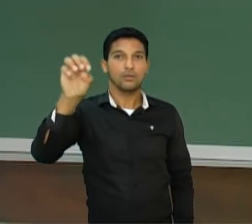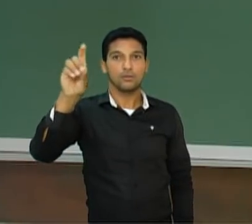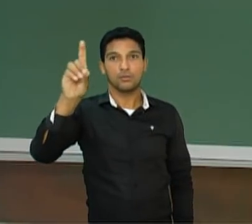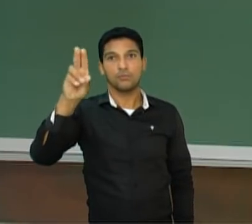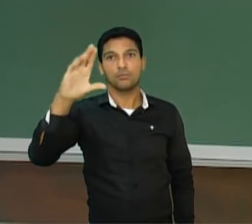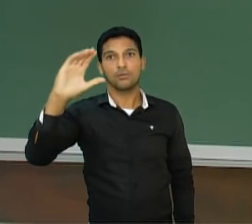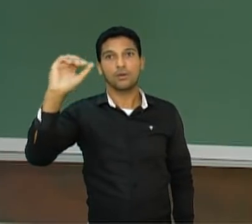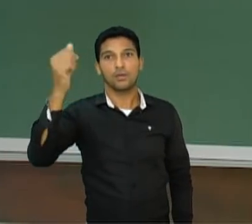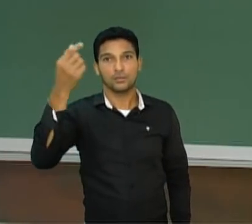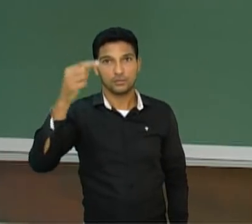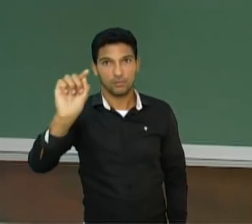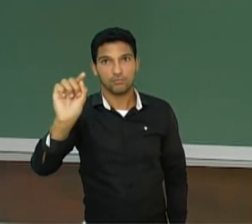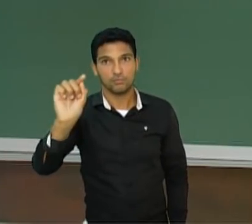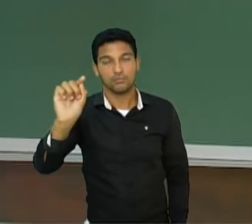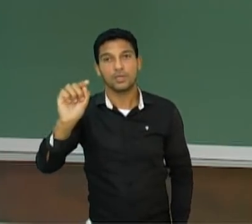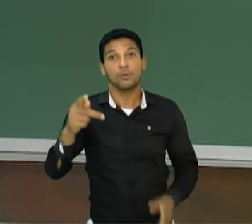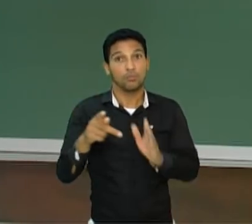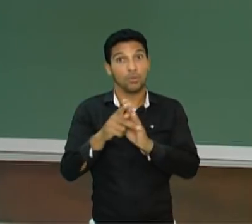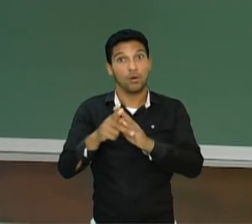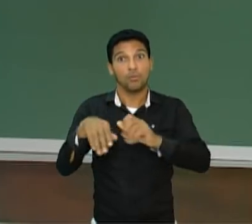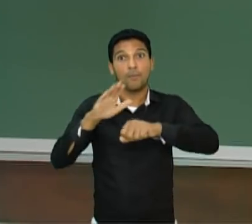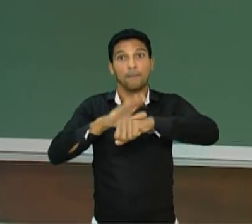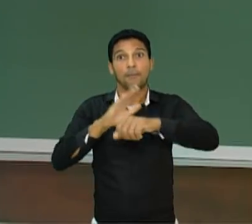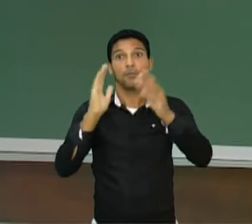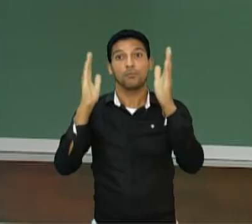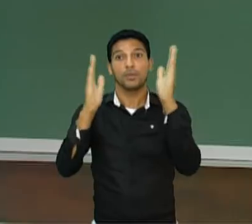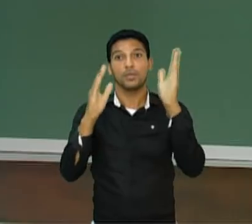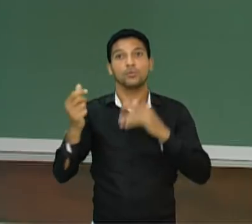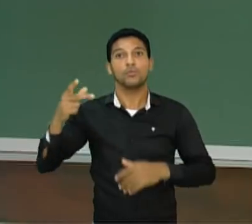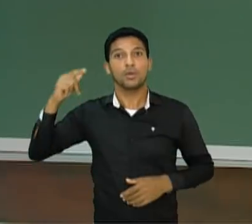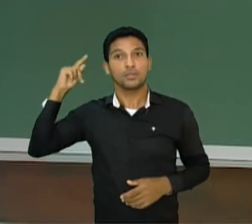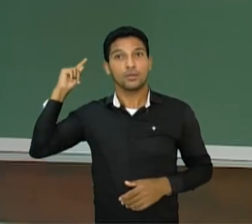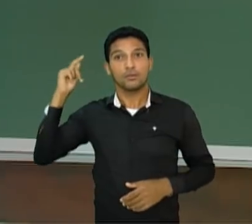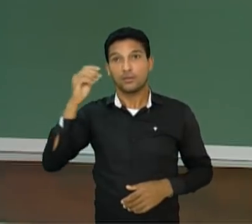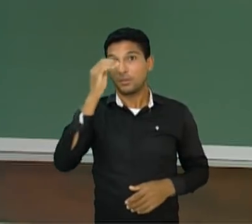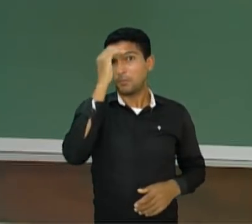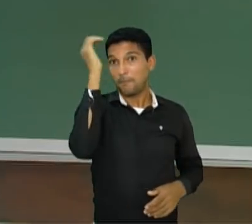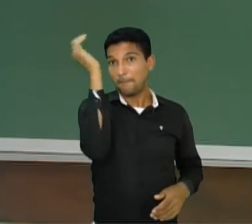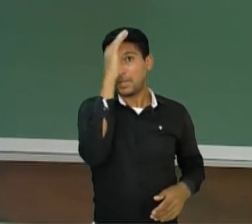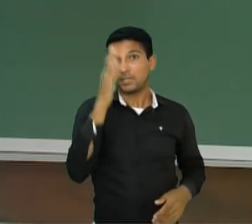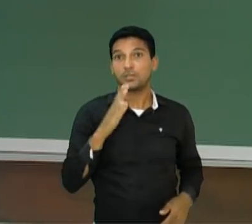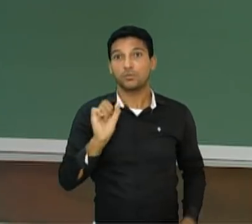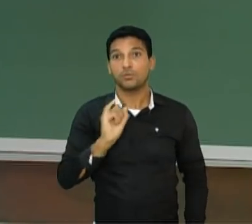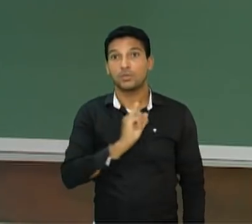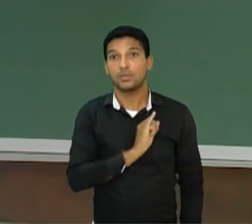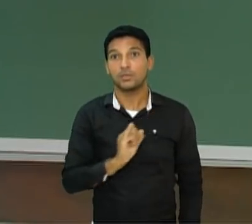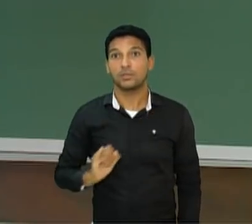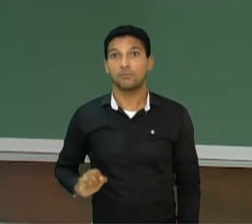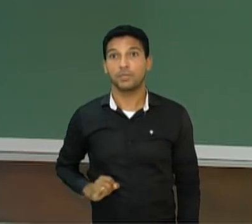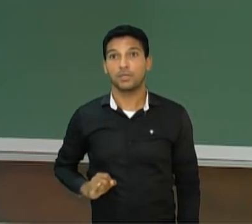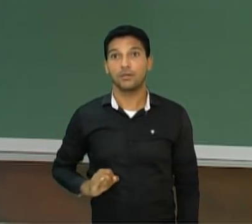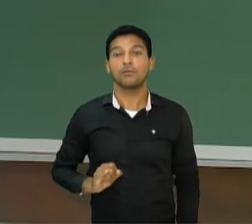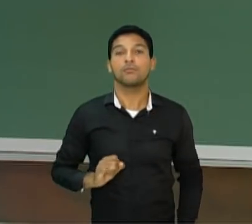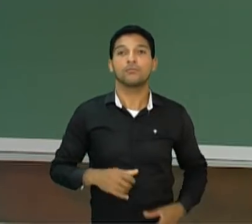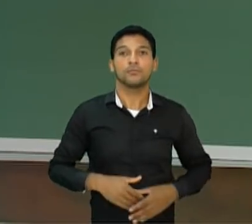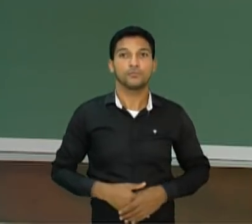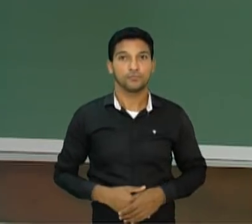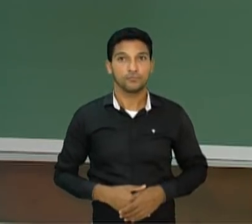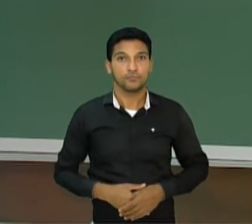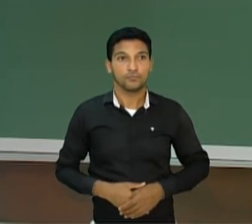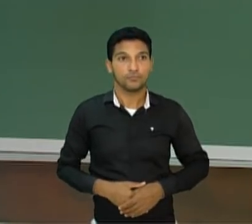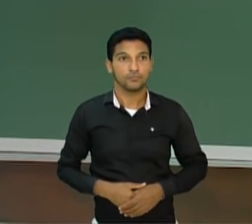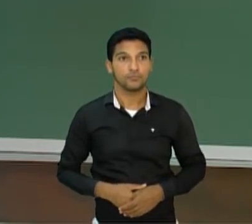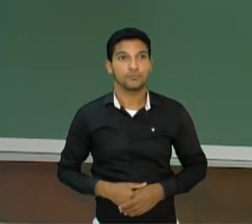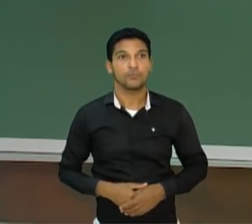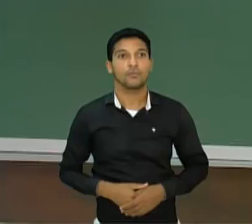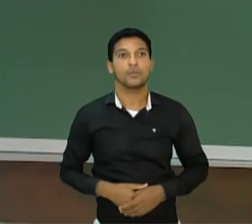muitas vezes complicada por uma condição de vida melhor. Vamos falar sobre isso. E como nós já mencionamos, nós já